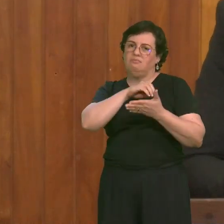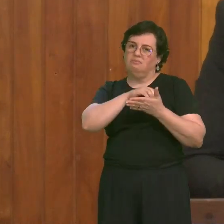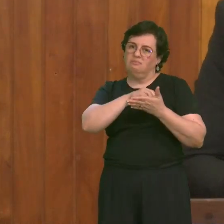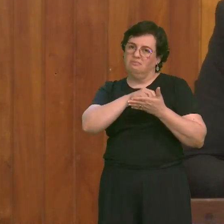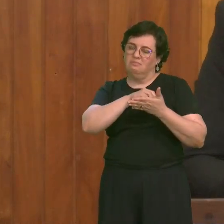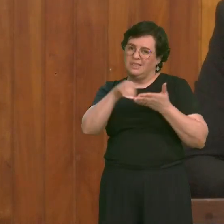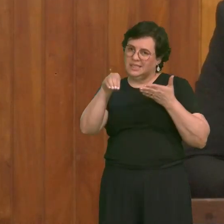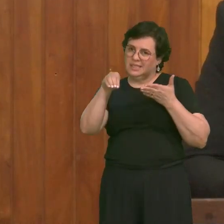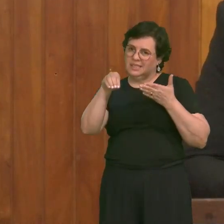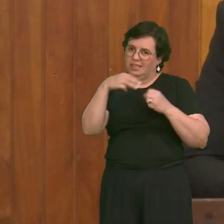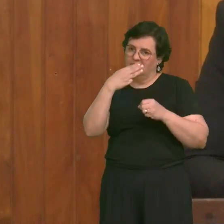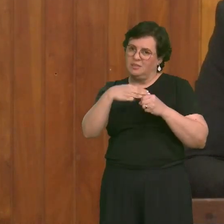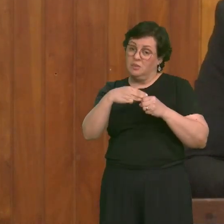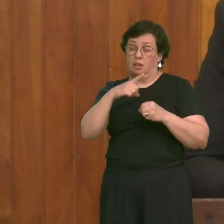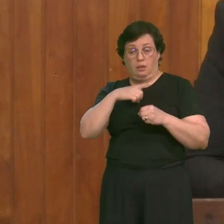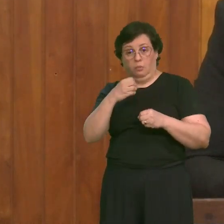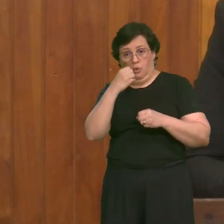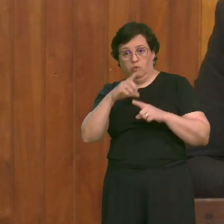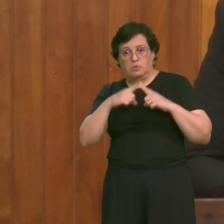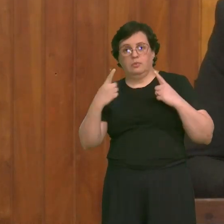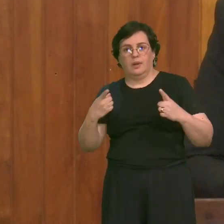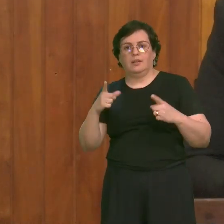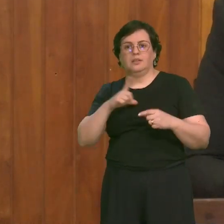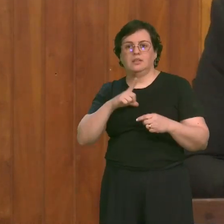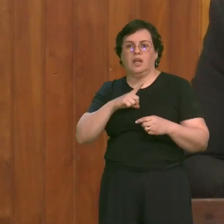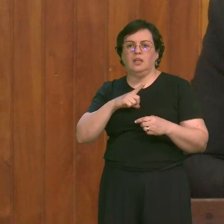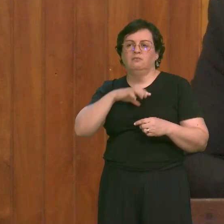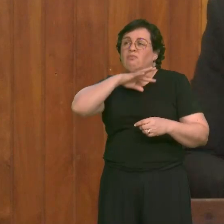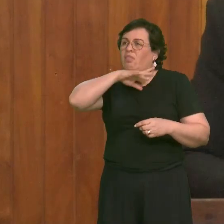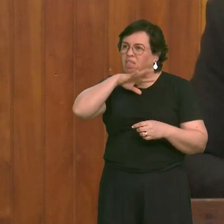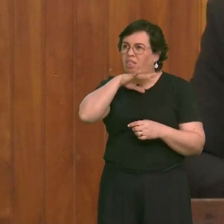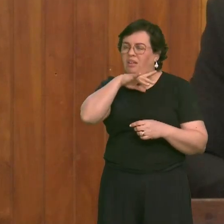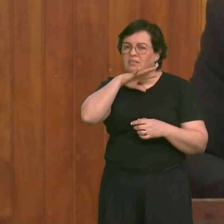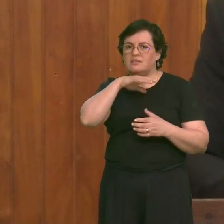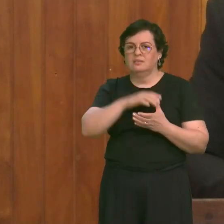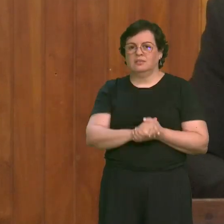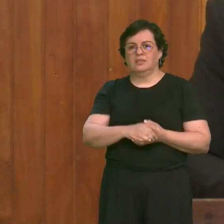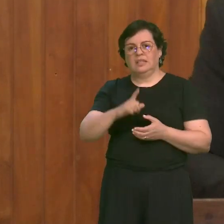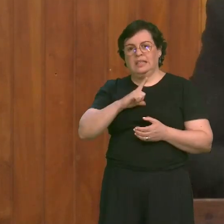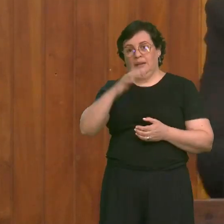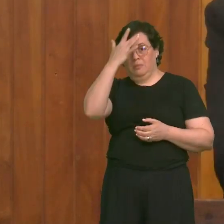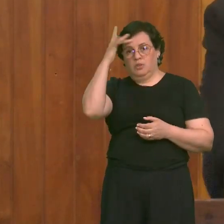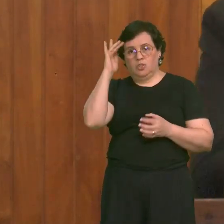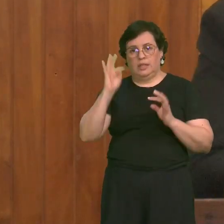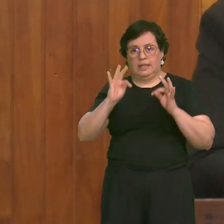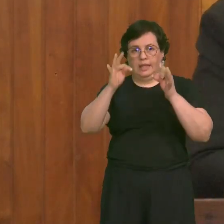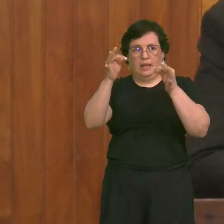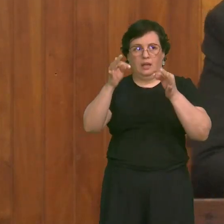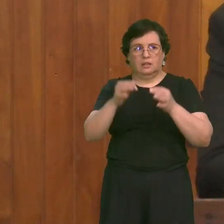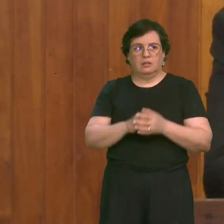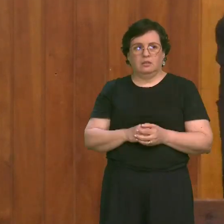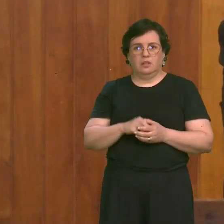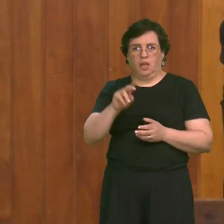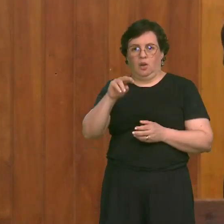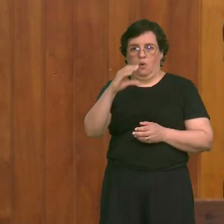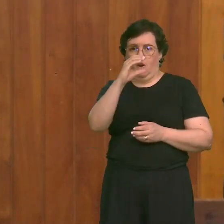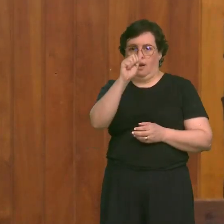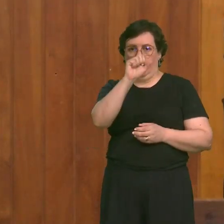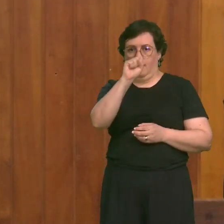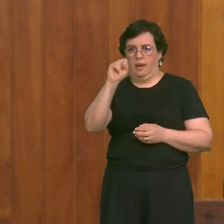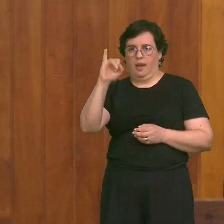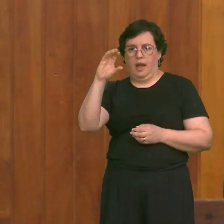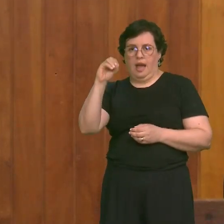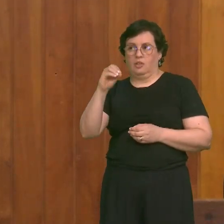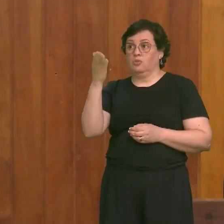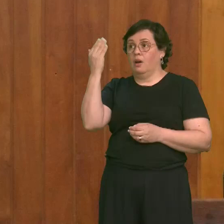tem bons mas tem péssimos tem gente técnica mas não tem você pega aquele Cássio Cássio